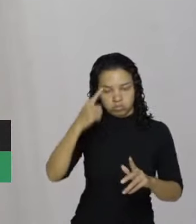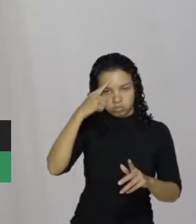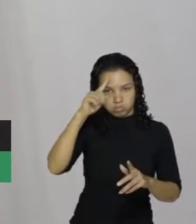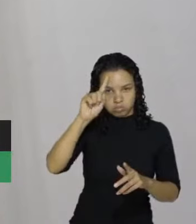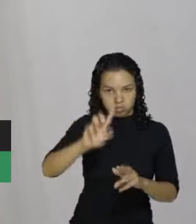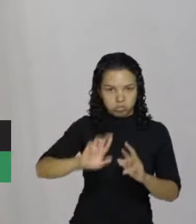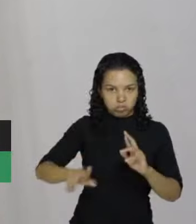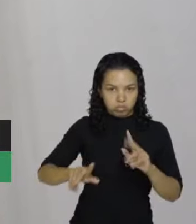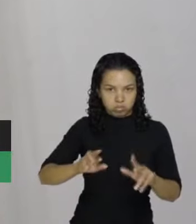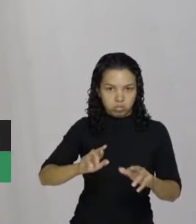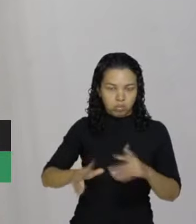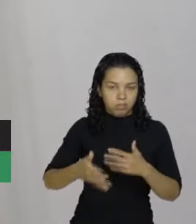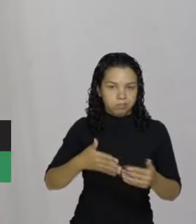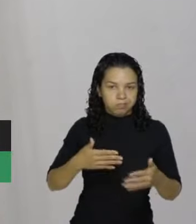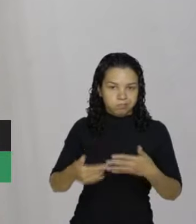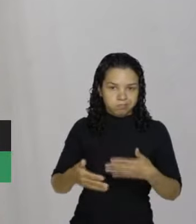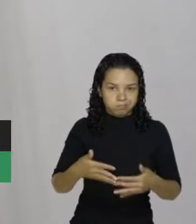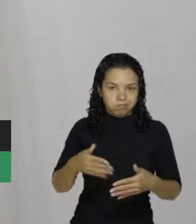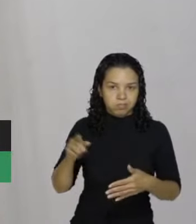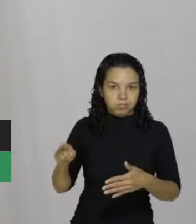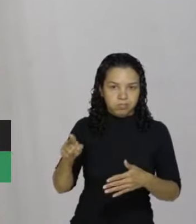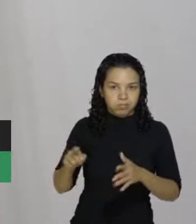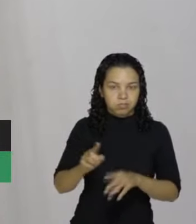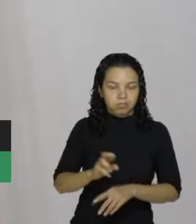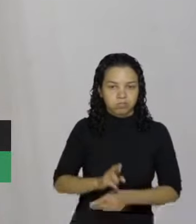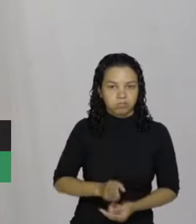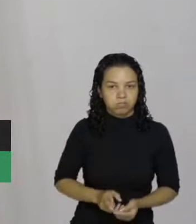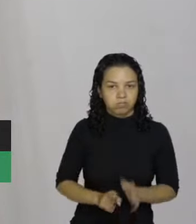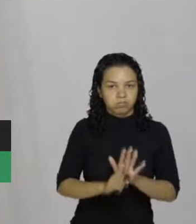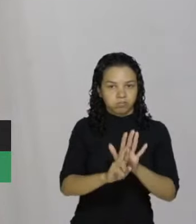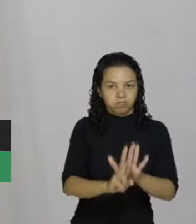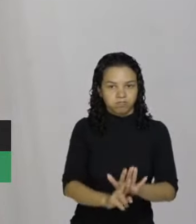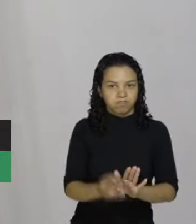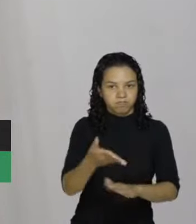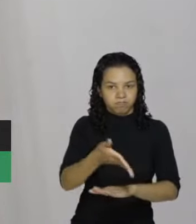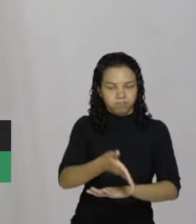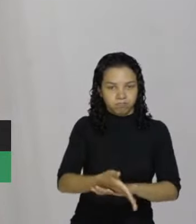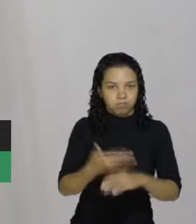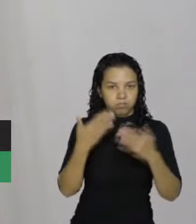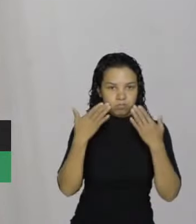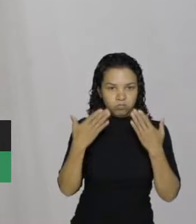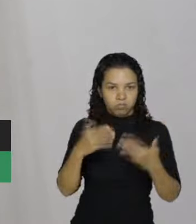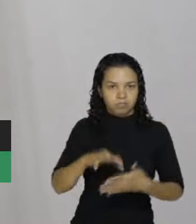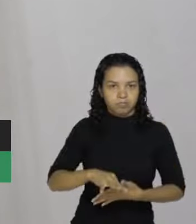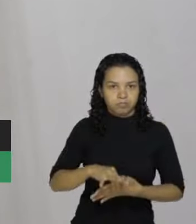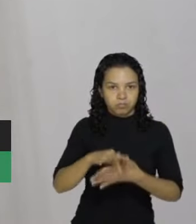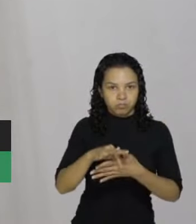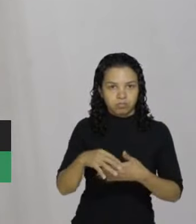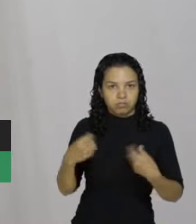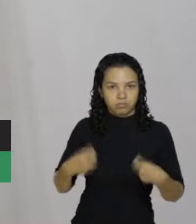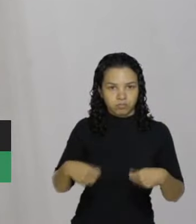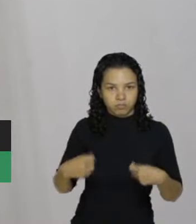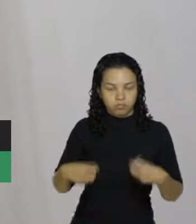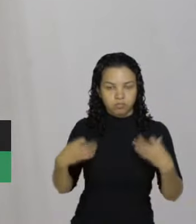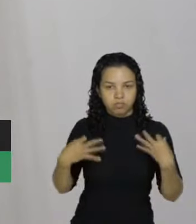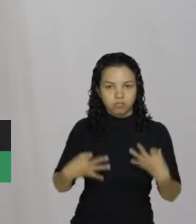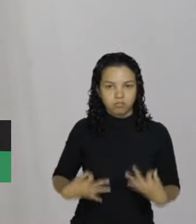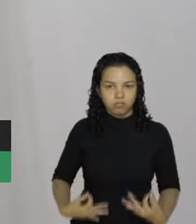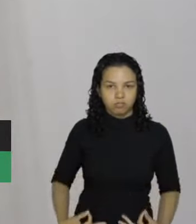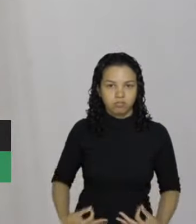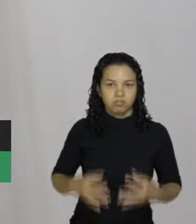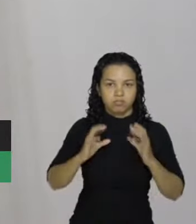uma demonstração republicana e democrática de como um grande líder tem que se comportar. Diante